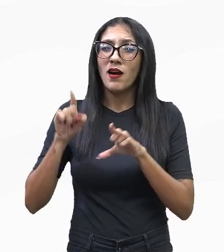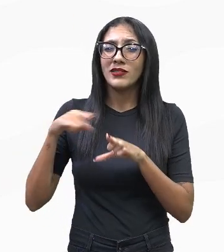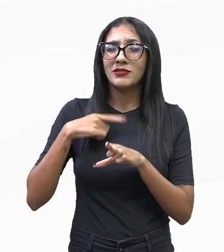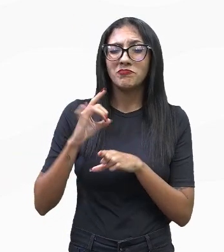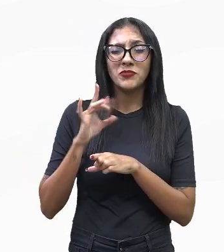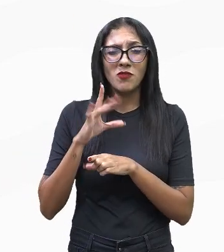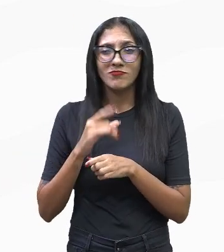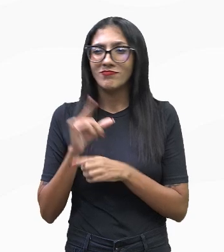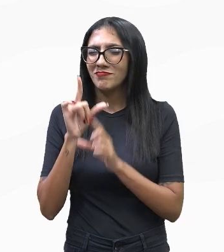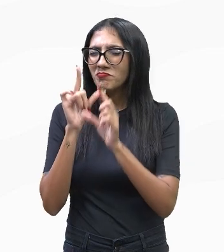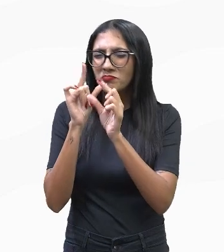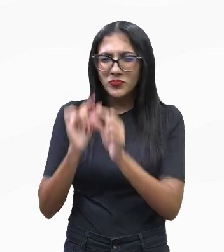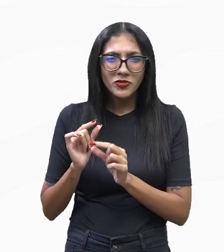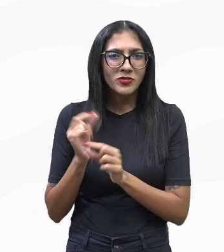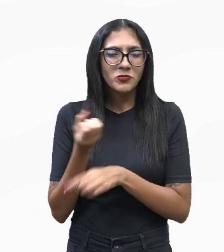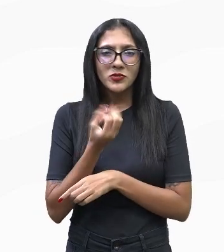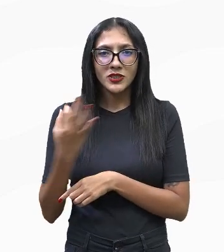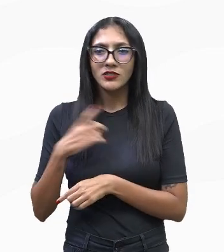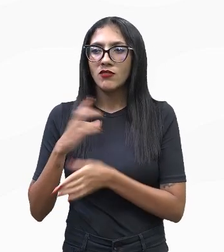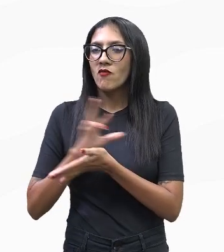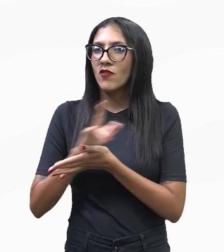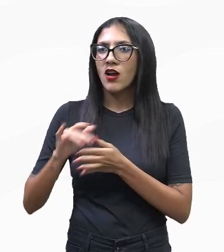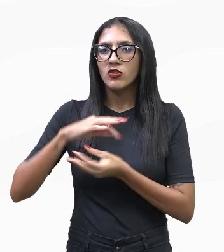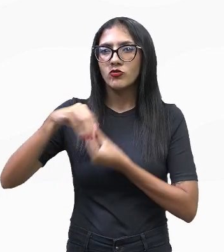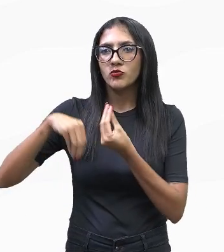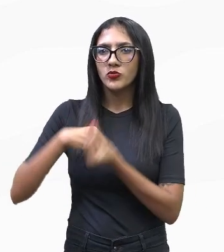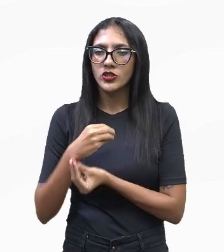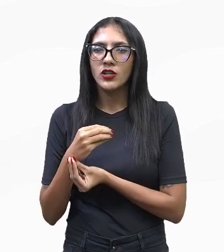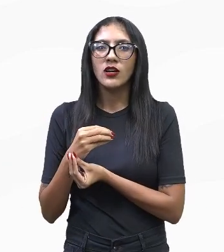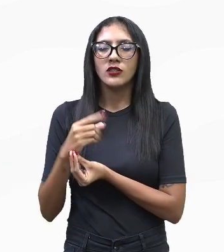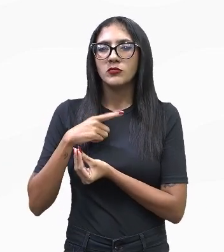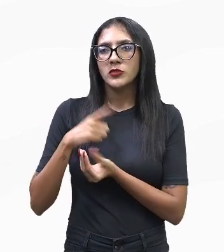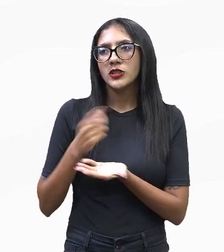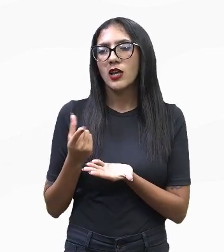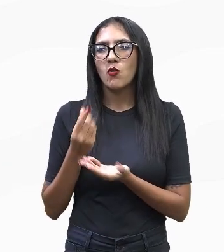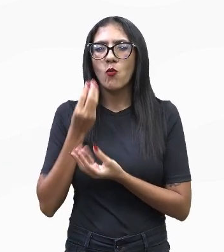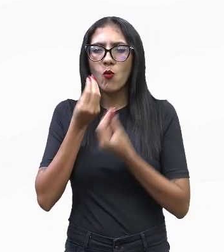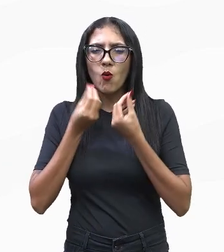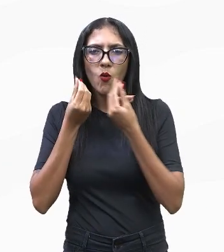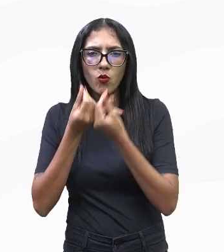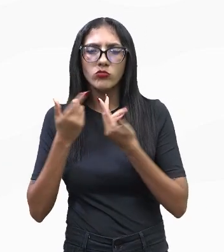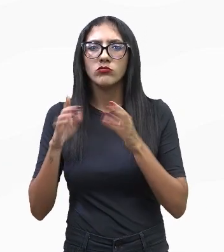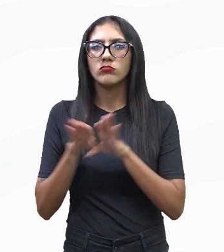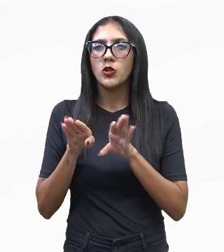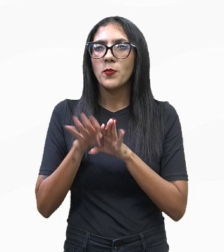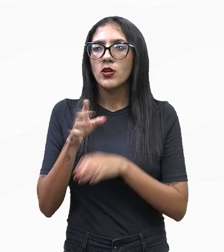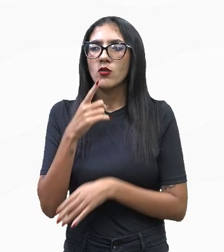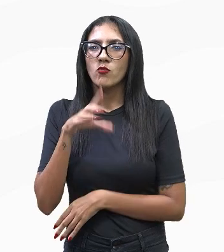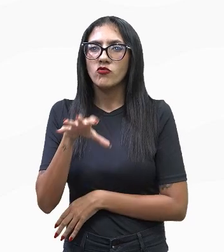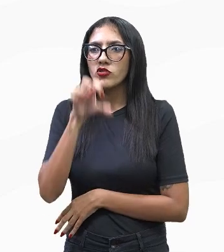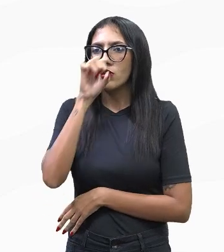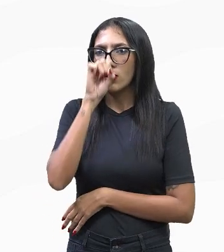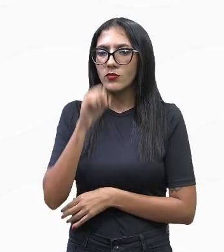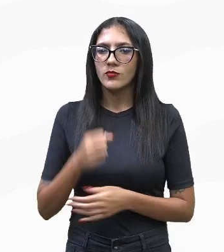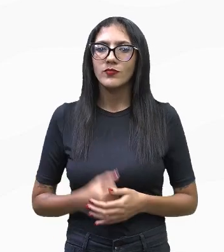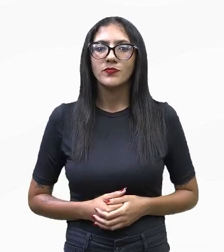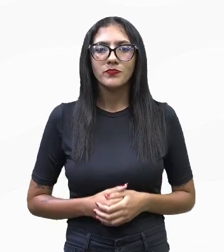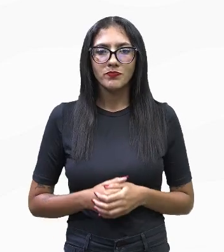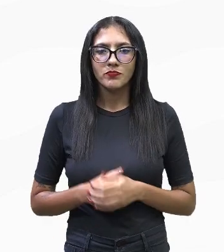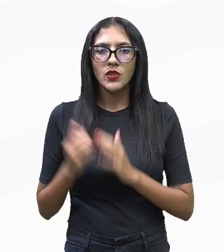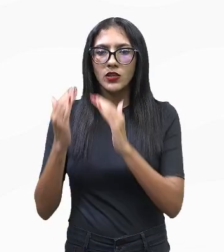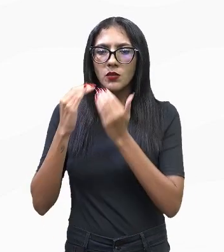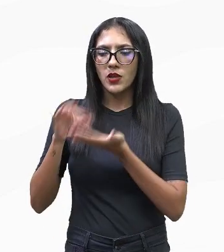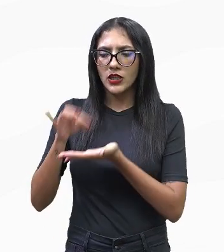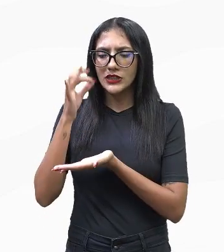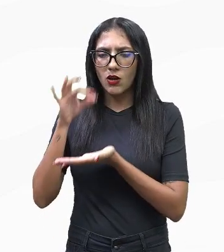o frango. É cheio de aditivo químico para que realce sabor, dá aroma, mas faz mal à saúde. Os salgadinhos